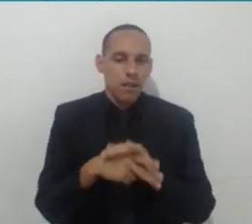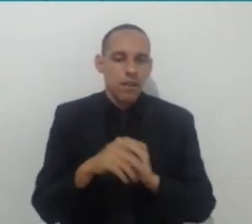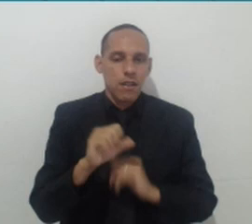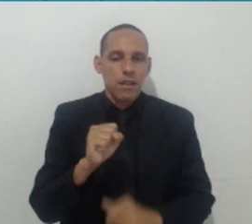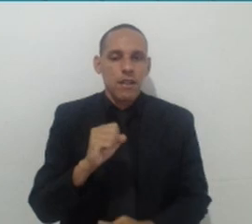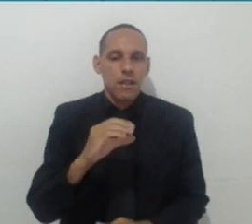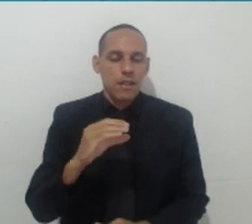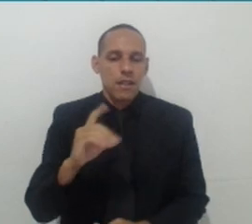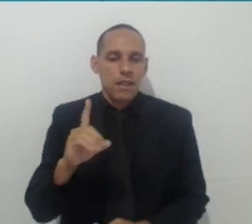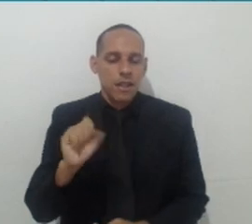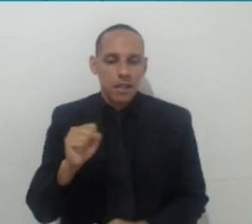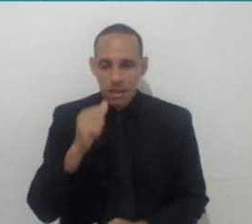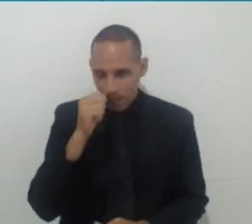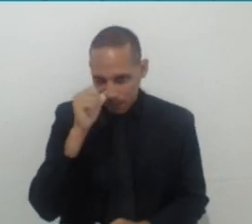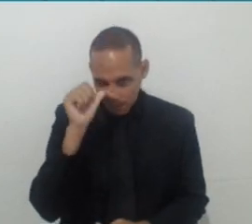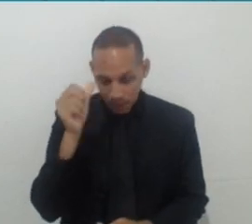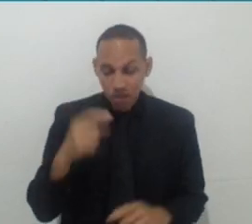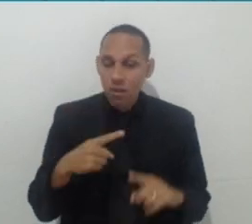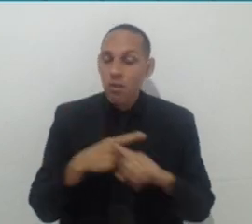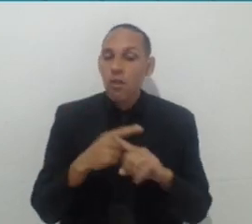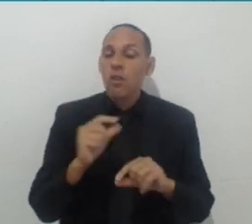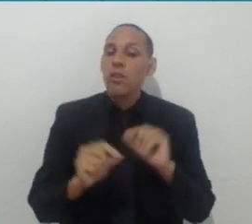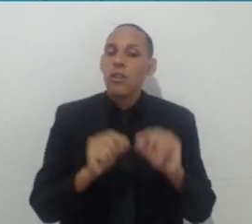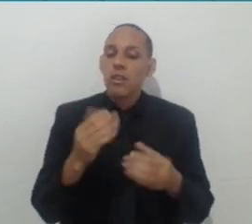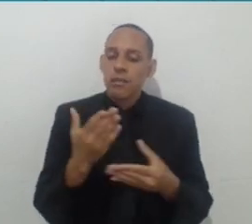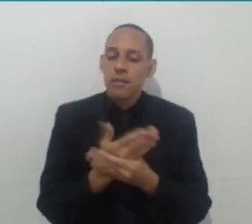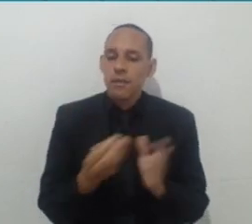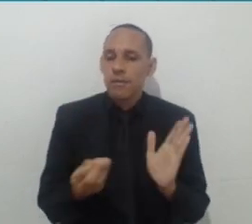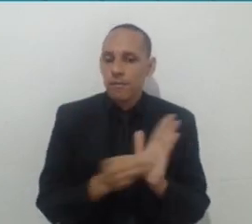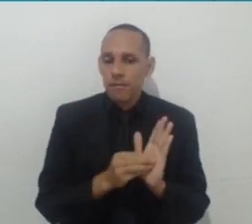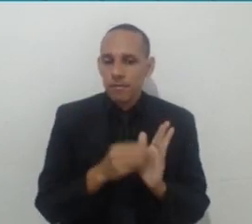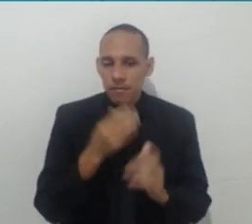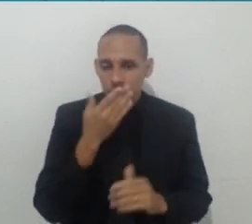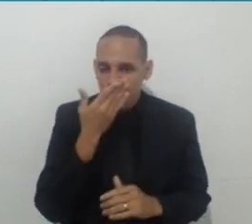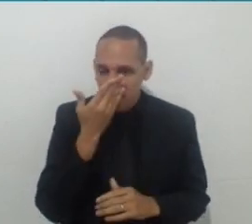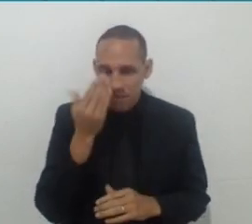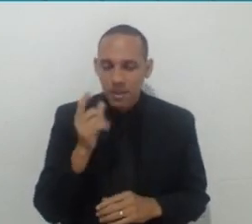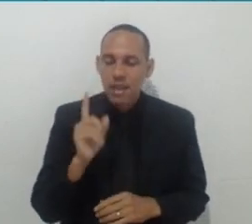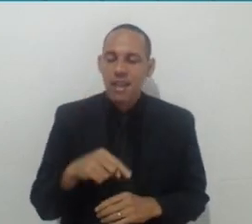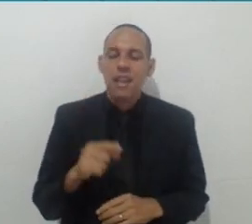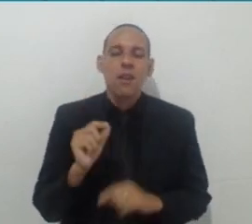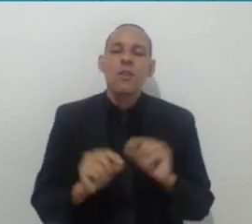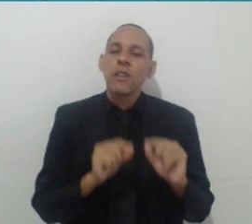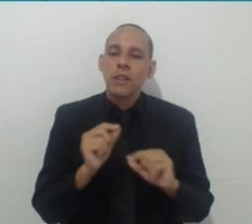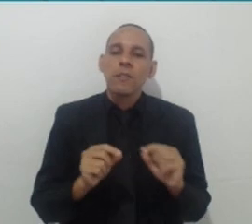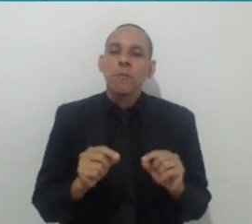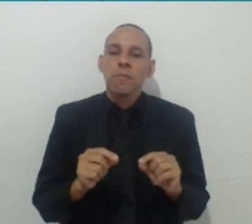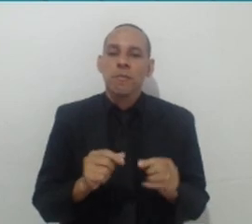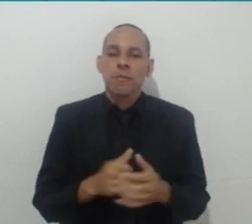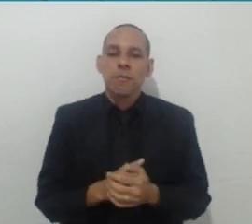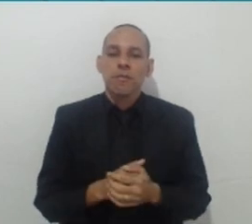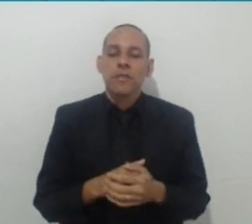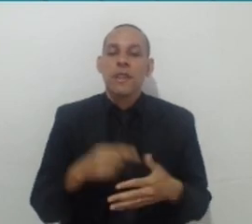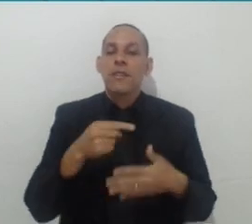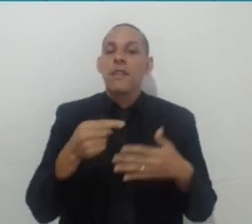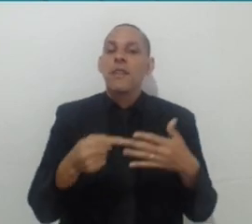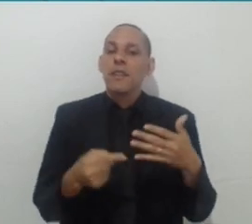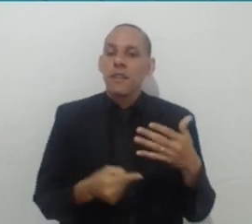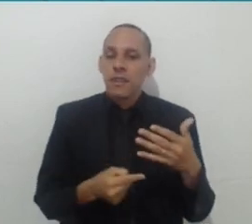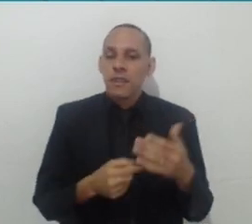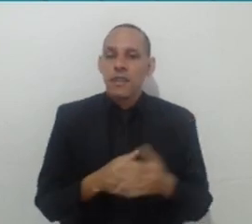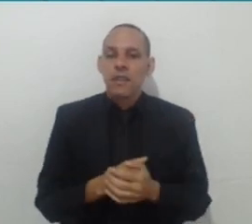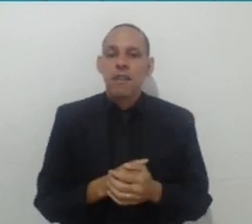disfarçável contradição ao que sempre defendeu nos autos, um caso claro de violação ao princípio do venire de contra factum